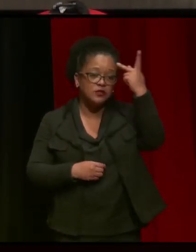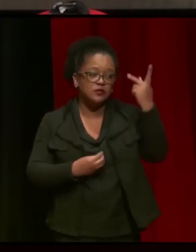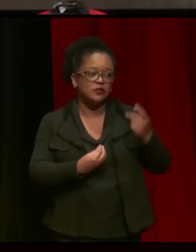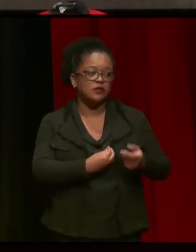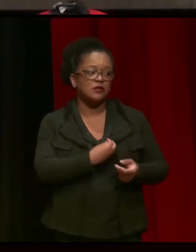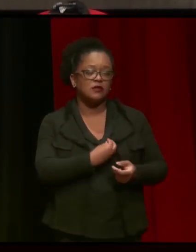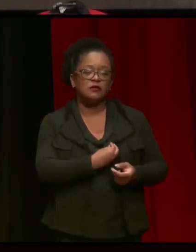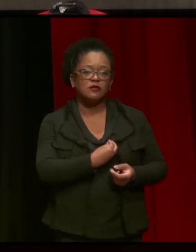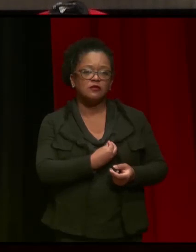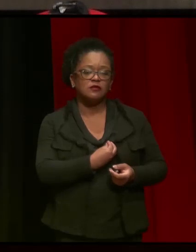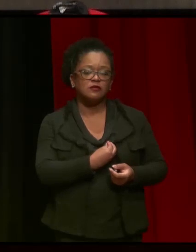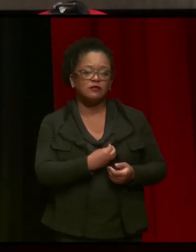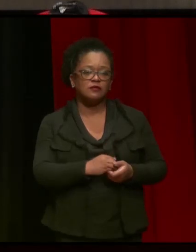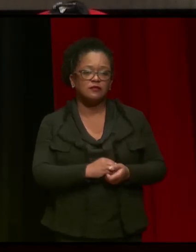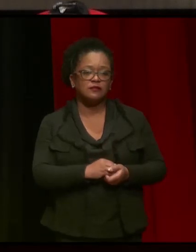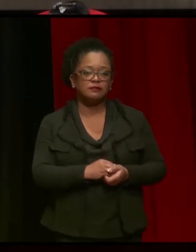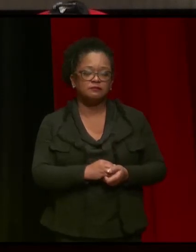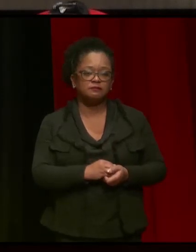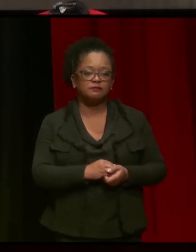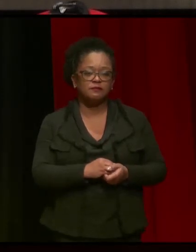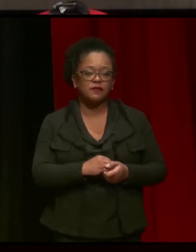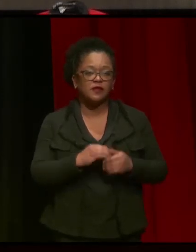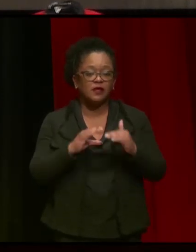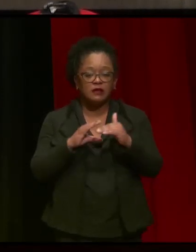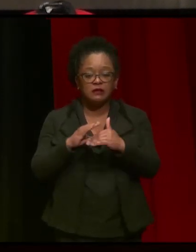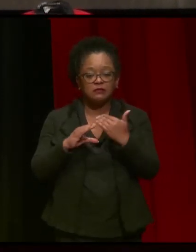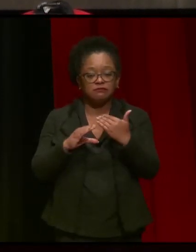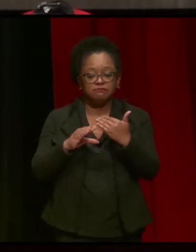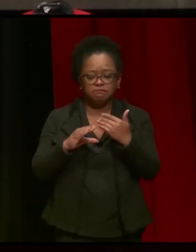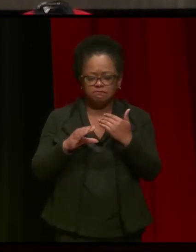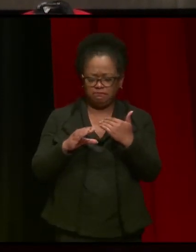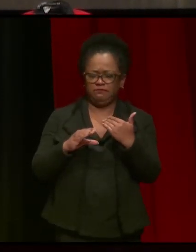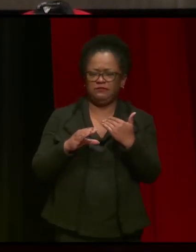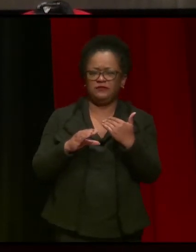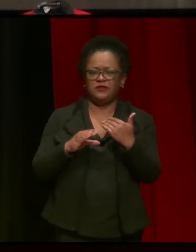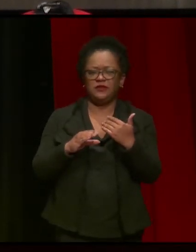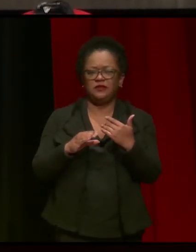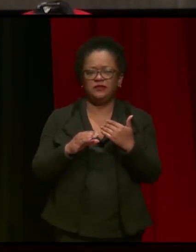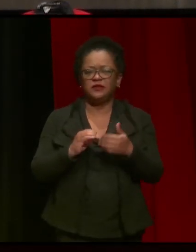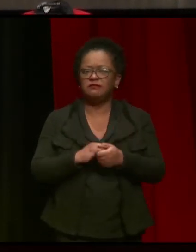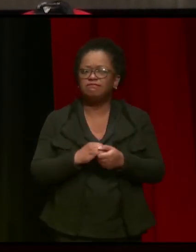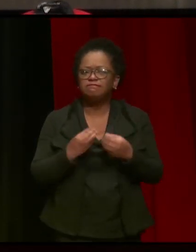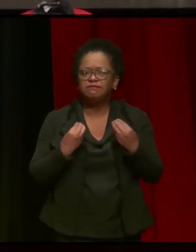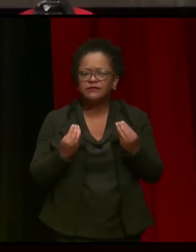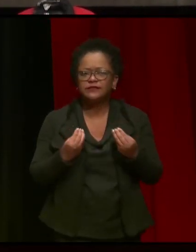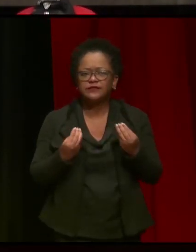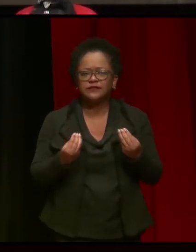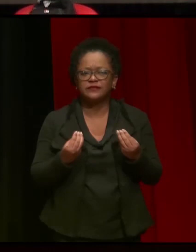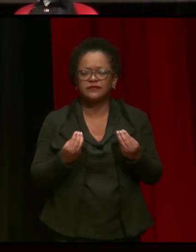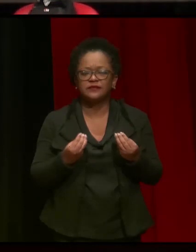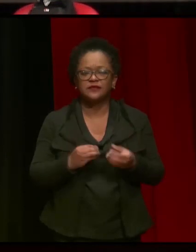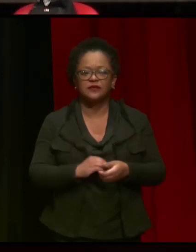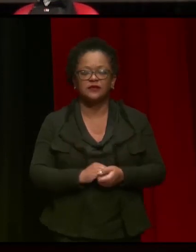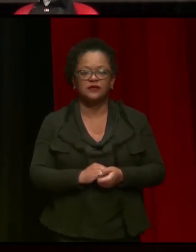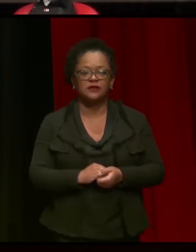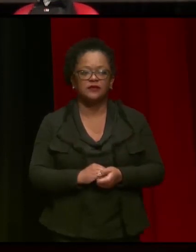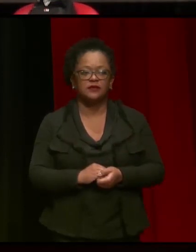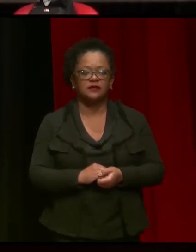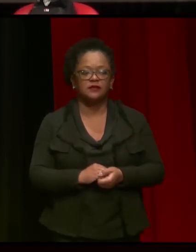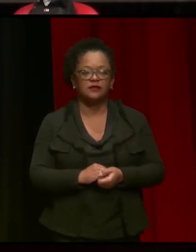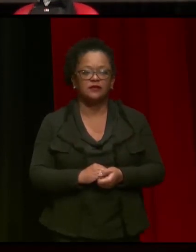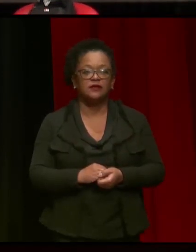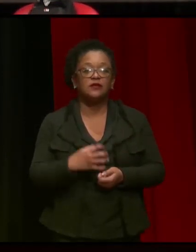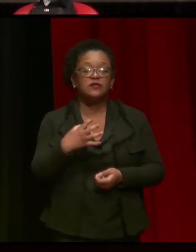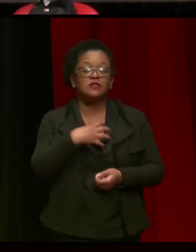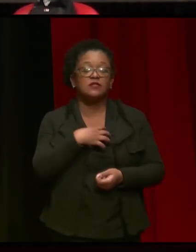na igreja. Você está entendendo? Porque meu filho foi rejeitado. E isso foi, na verdade foi, né? Ah, me